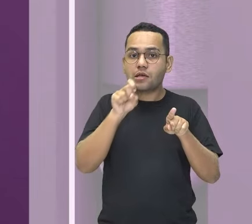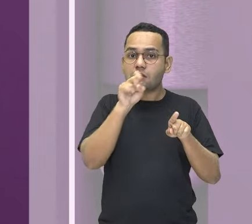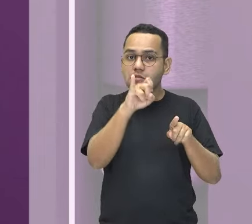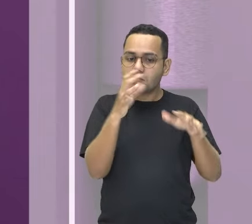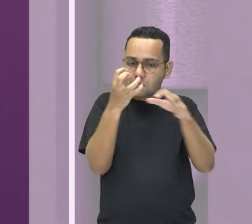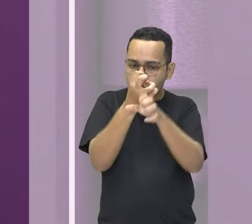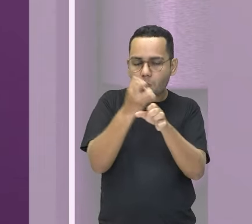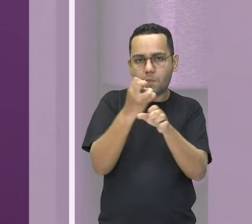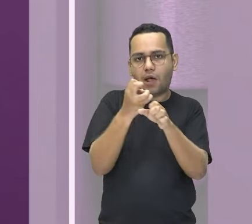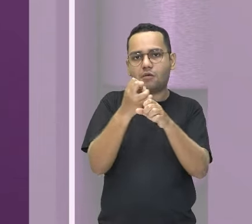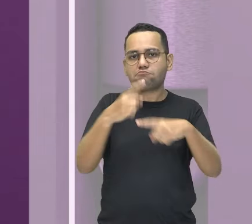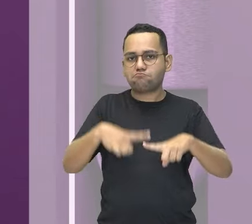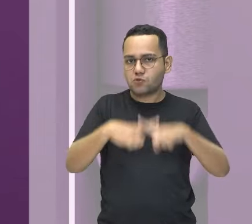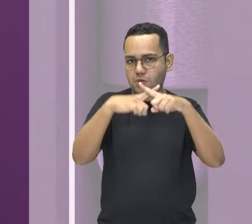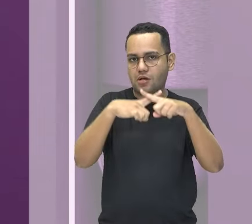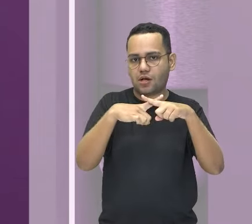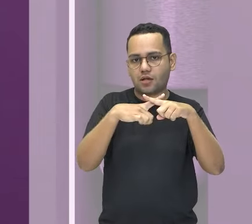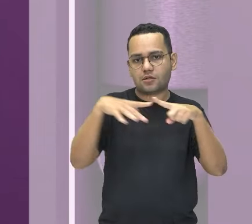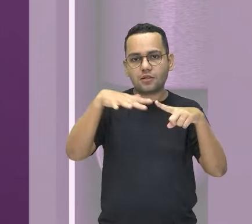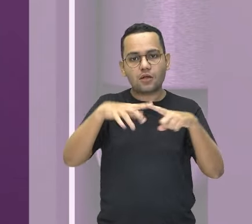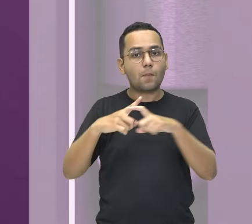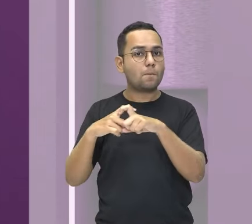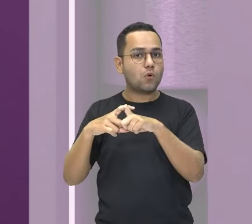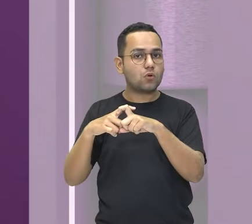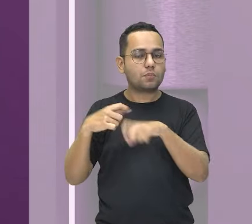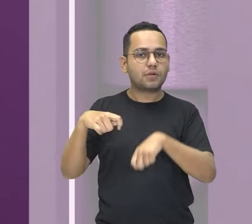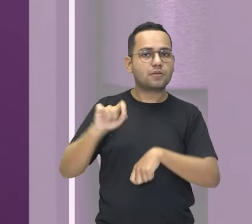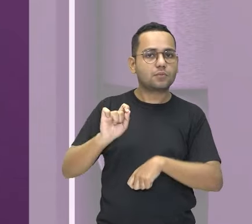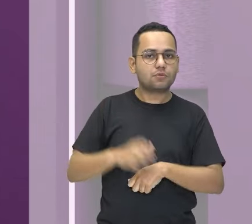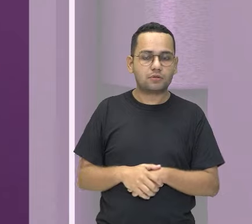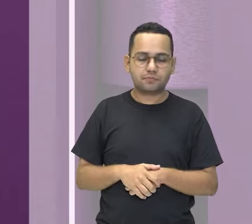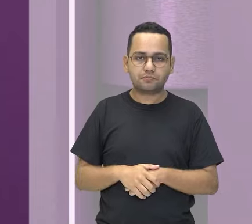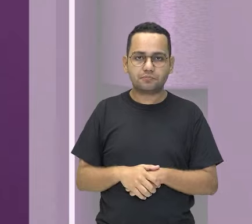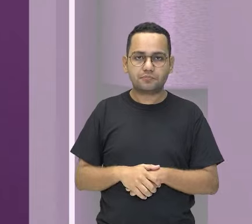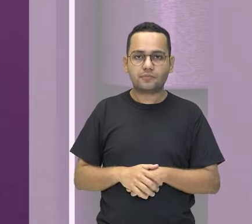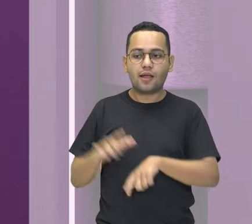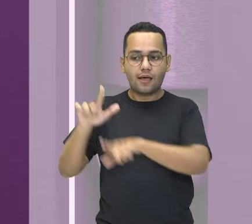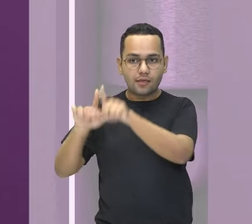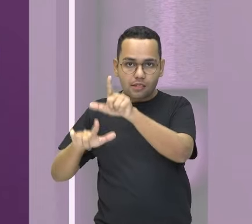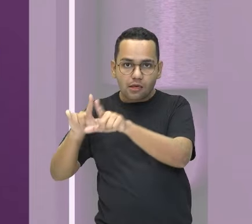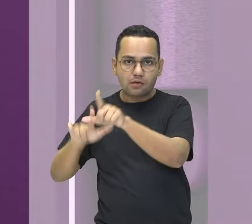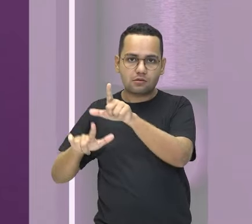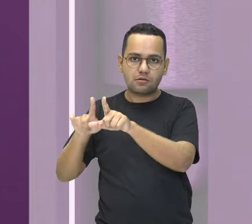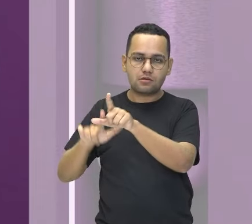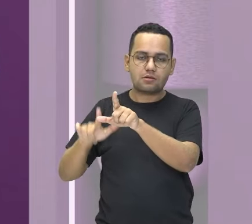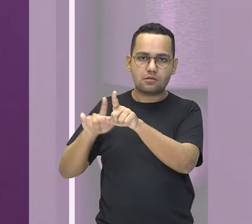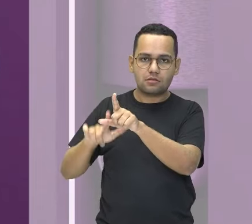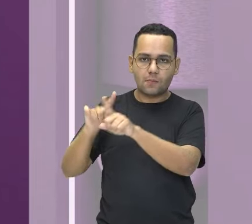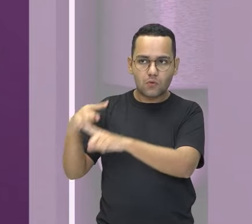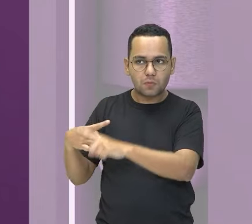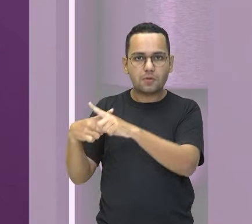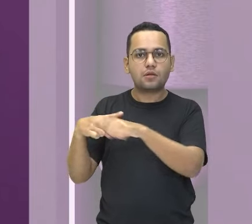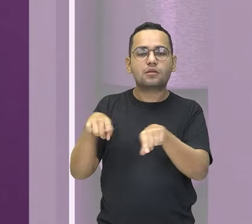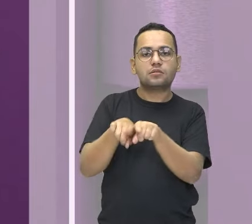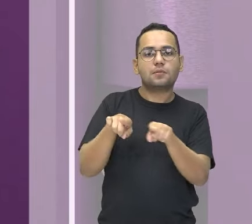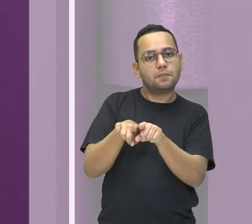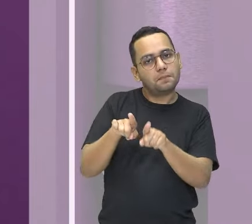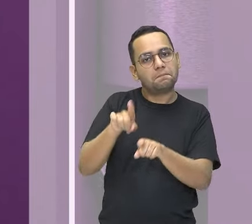de monômios, tá? A gente multiplica as partes literais e também multiplica os